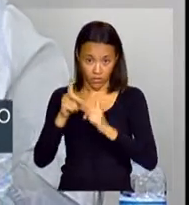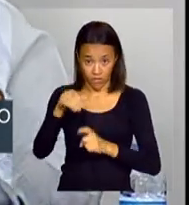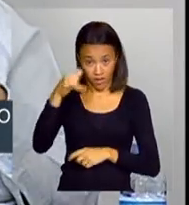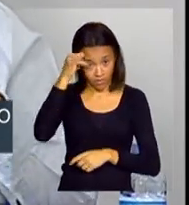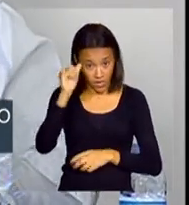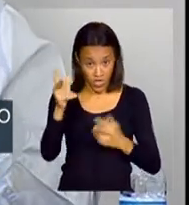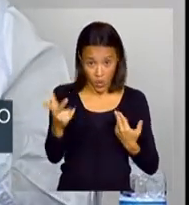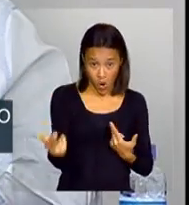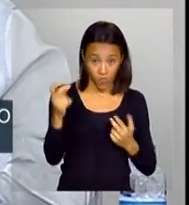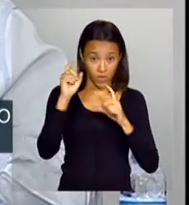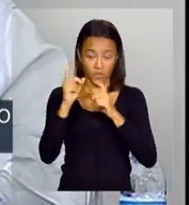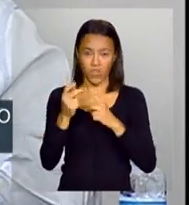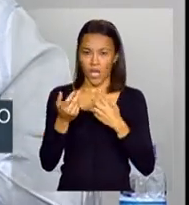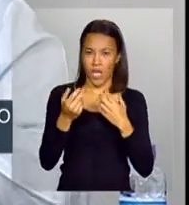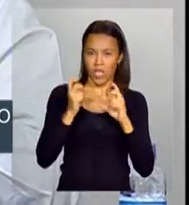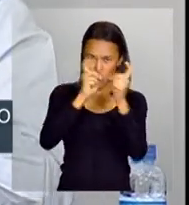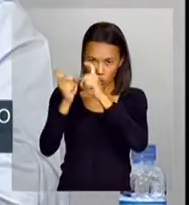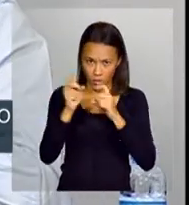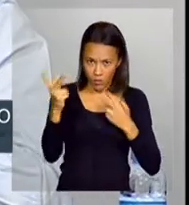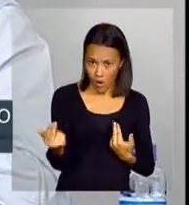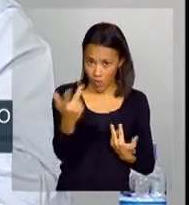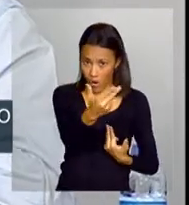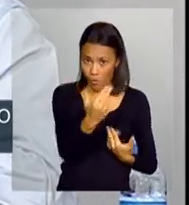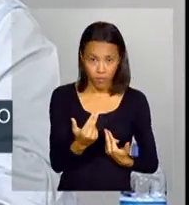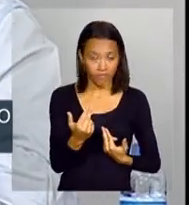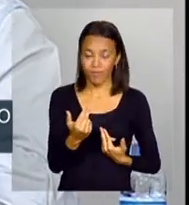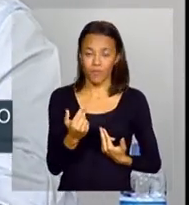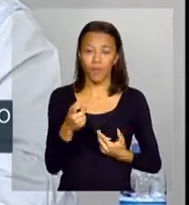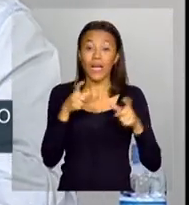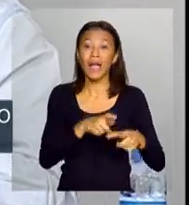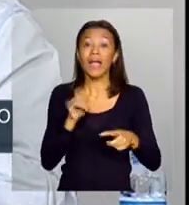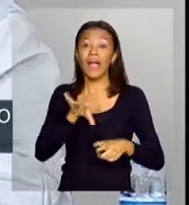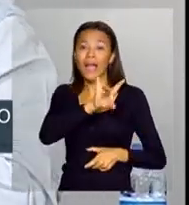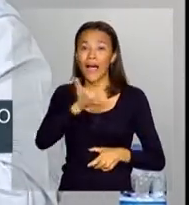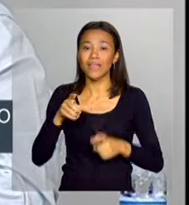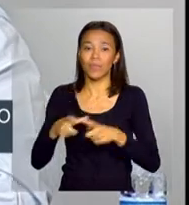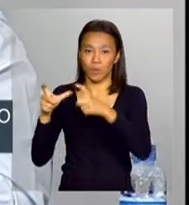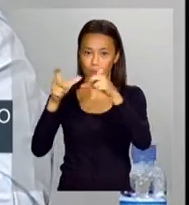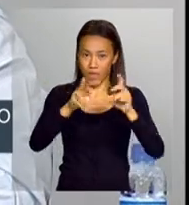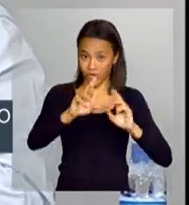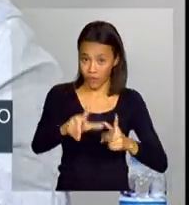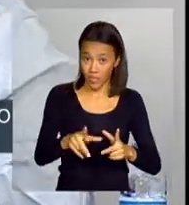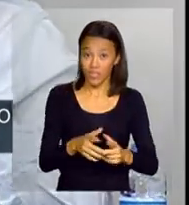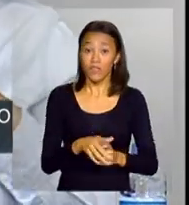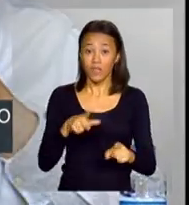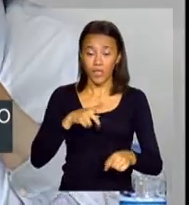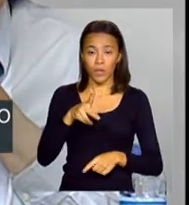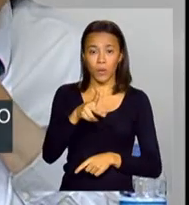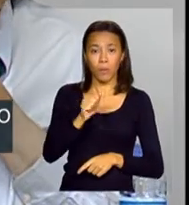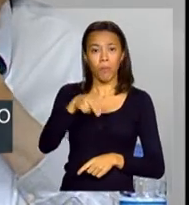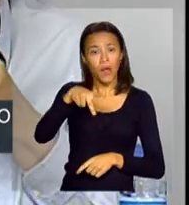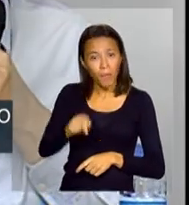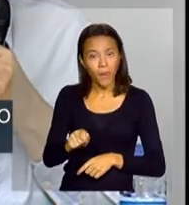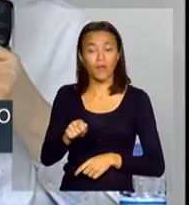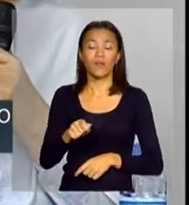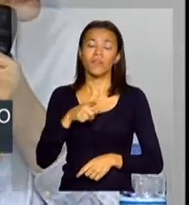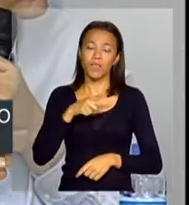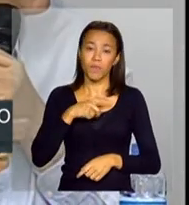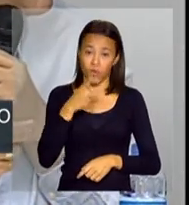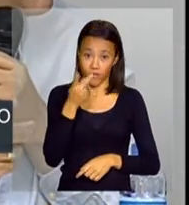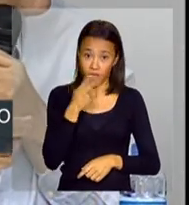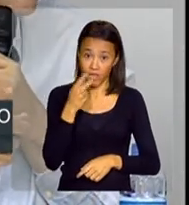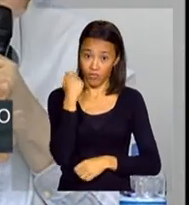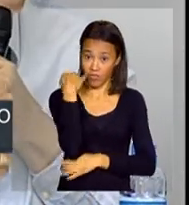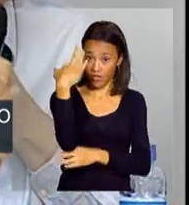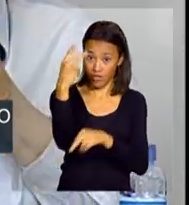Cerrado ou que eu faço na Amazônia? Pelo amor de Deus, senhores. Tá? Tem o Pampa. E nós não estamos falando só de floresta, estamos falando de vegetação